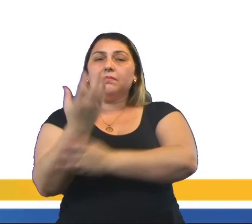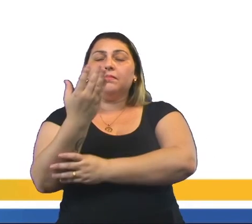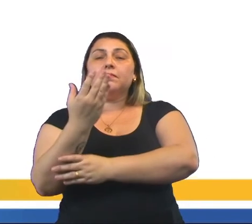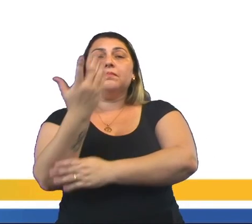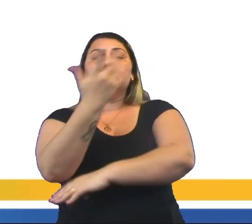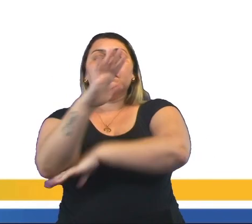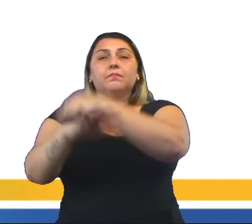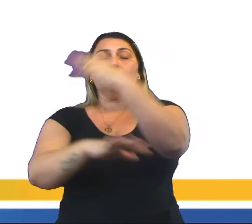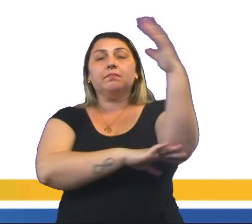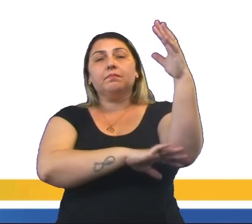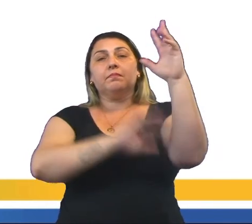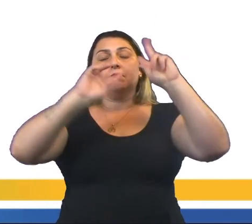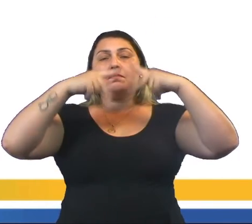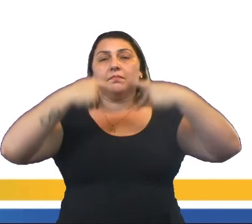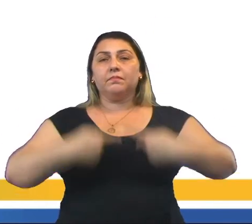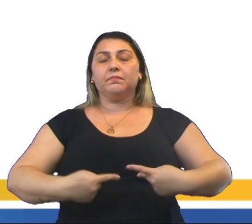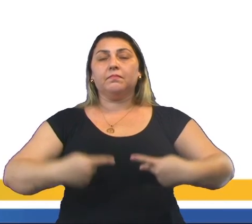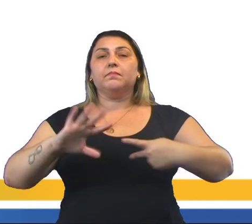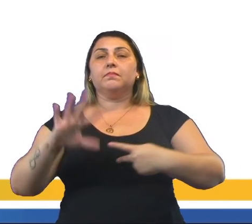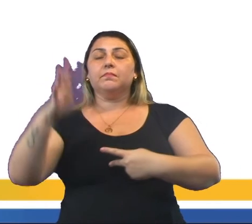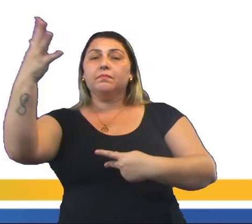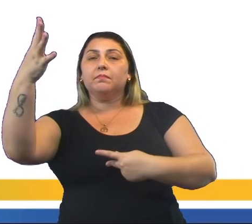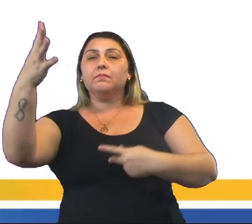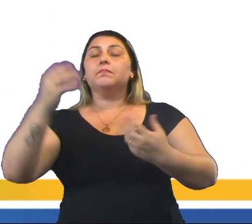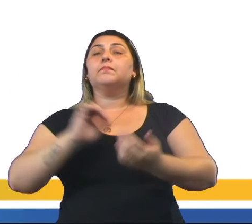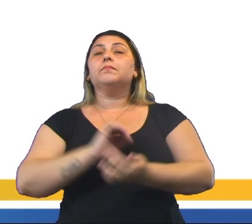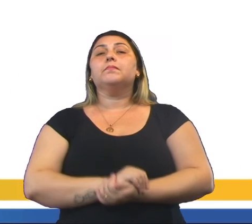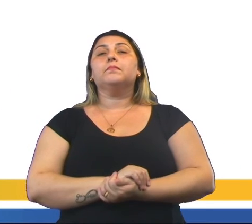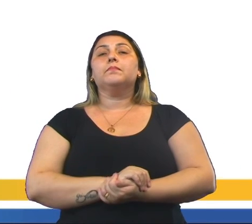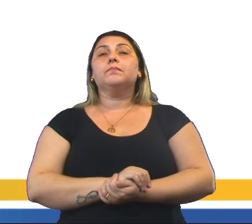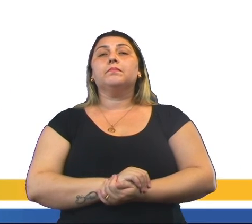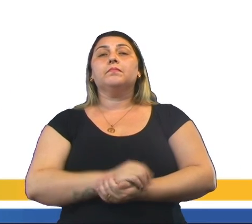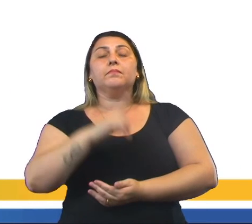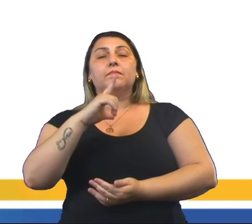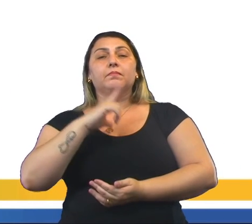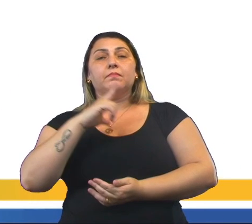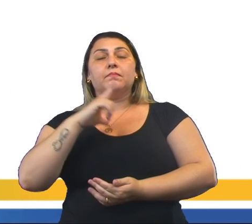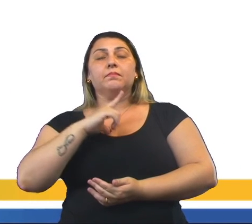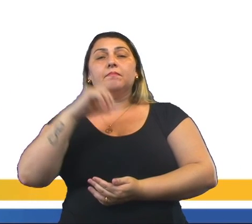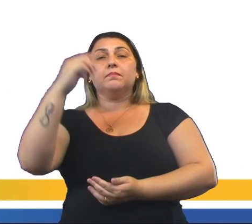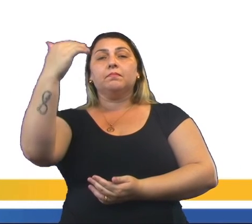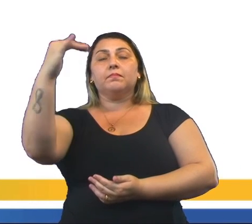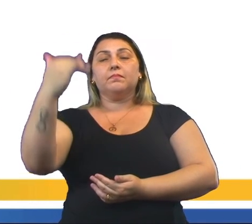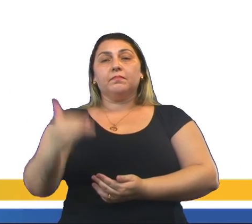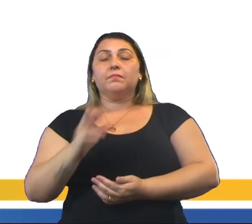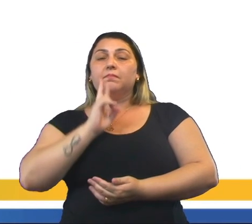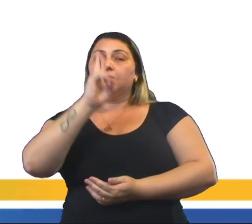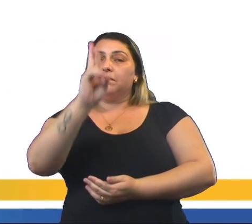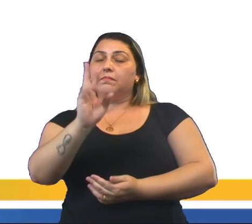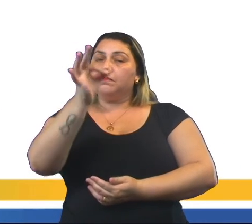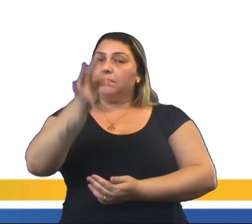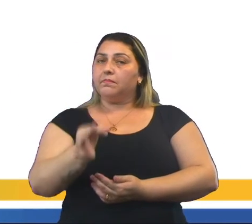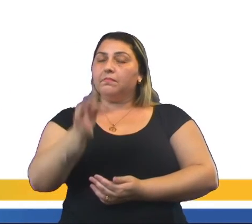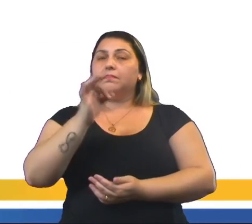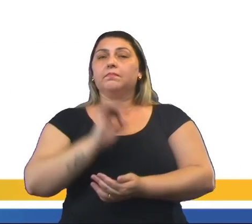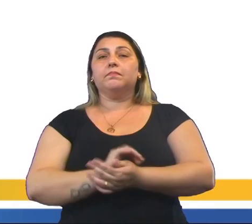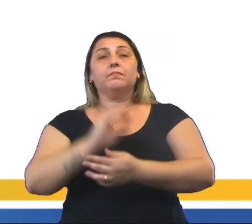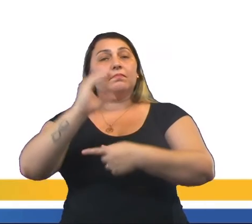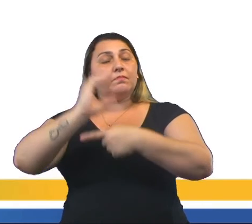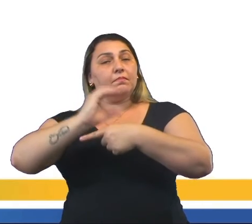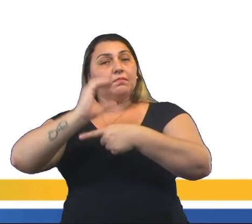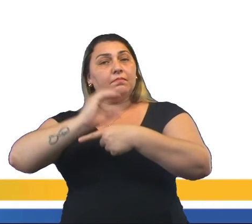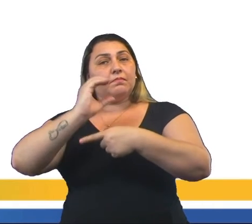naturezas humanas marcadas por... Aí nós temos os itens. E a resposta correta é letra